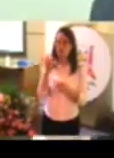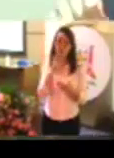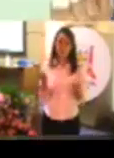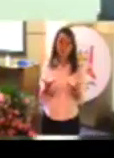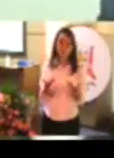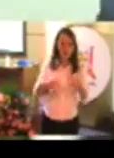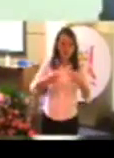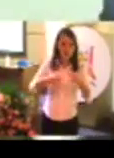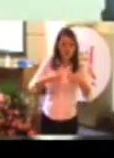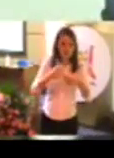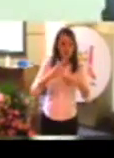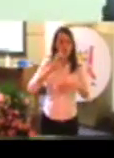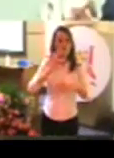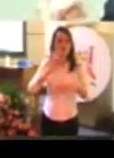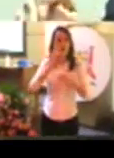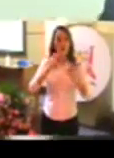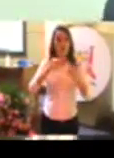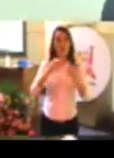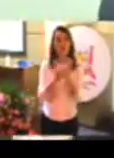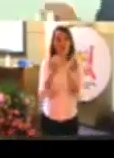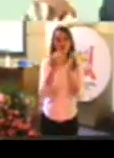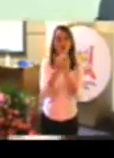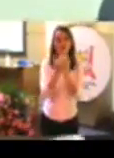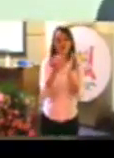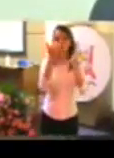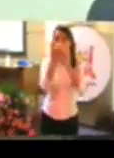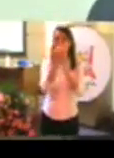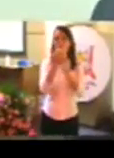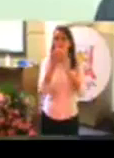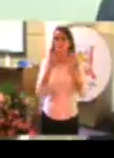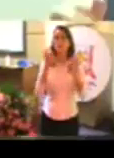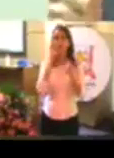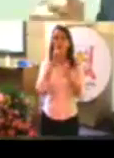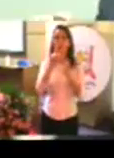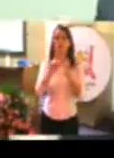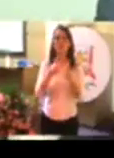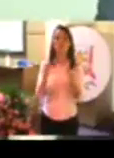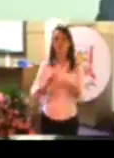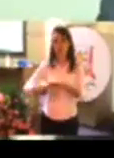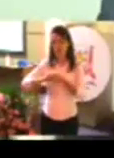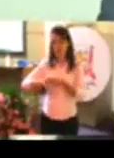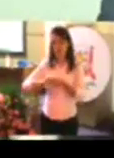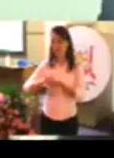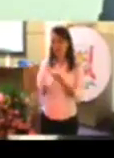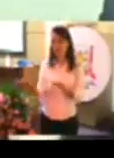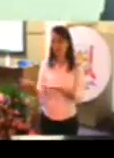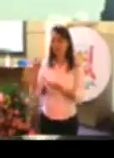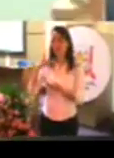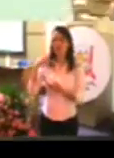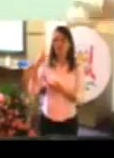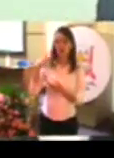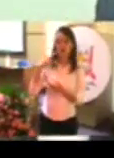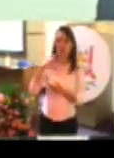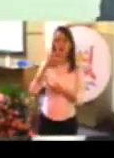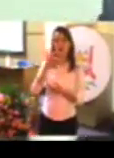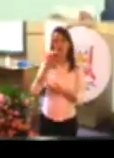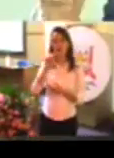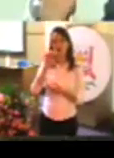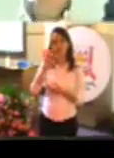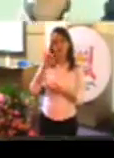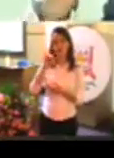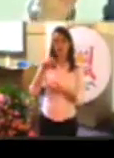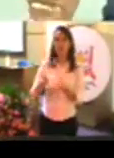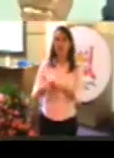preciso, vai fazer o que é necessário e dentro de pouco tempo vai estar fazendo o impossível. Parabéns, presidenta Tati, parabéns,